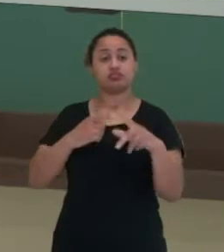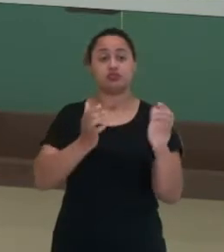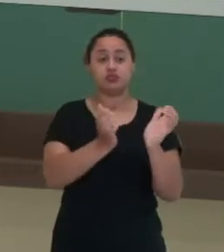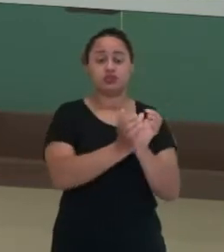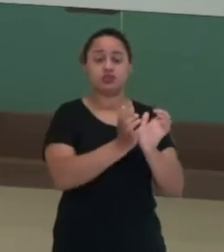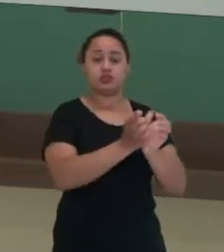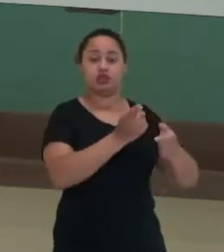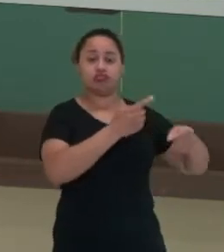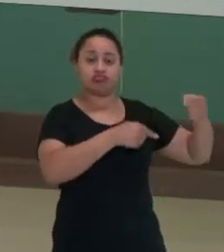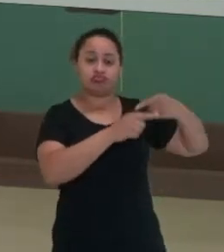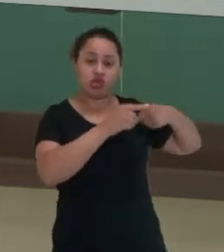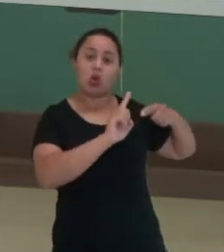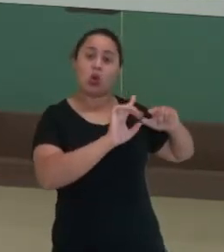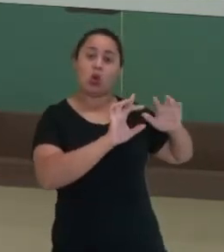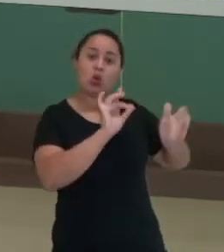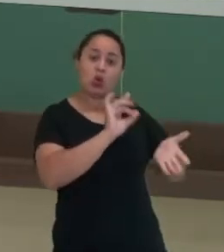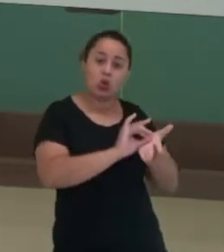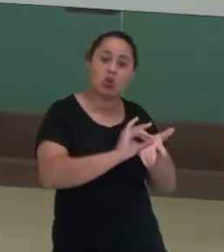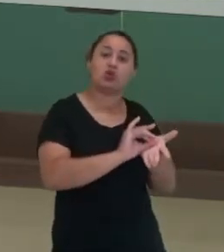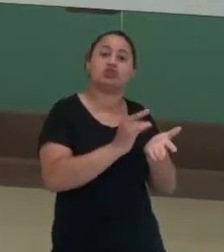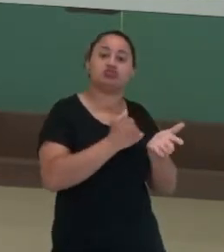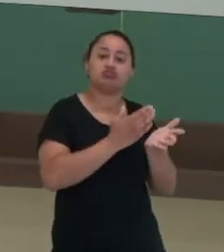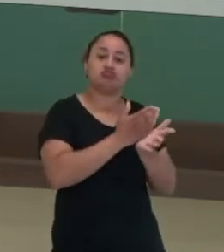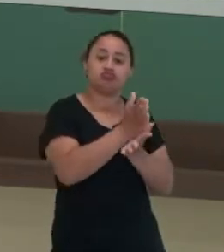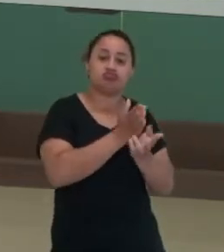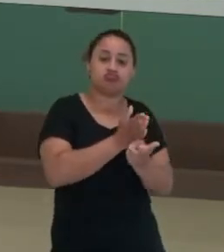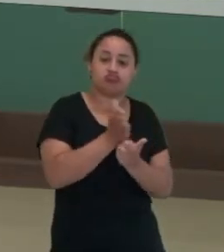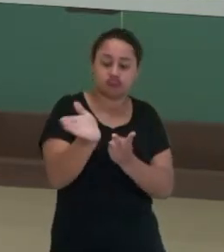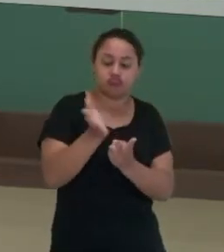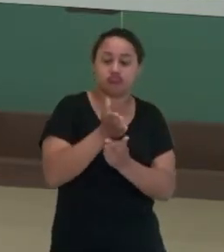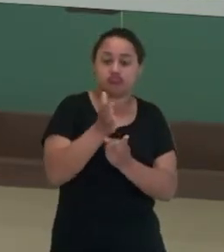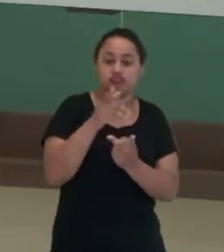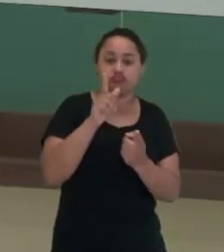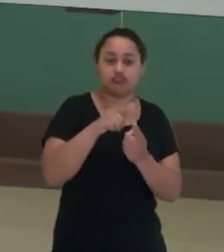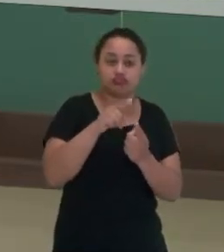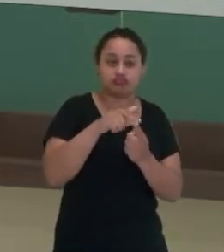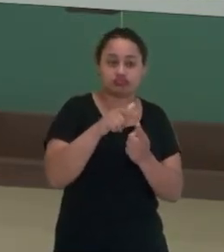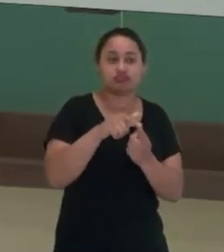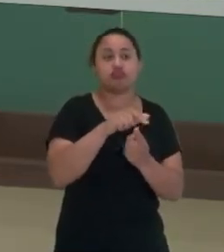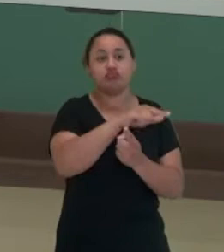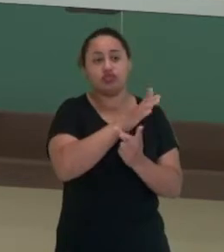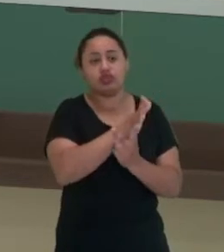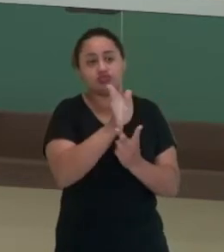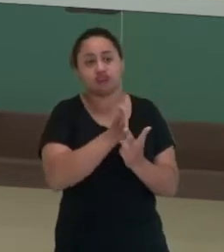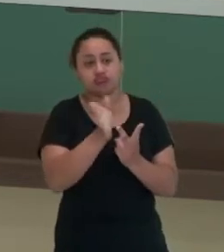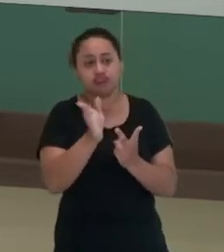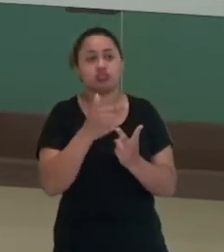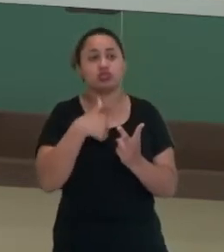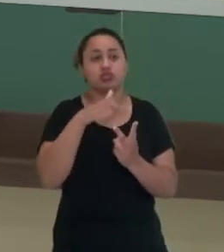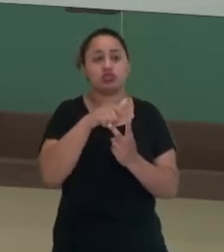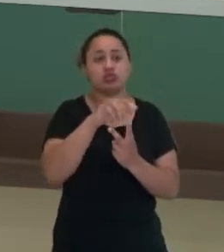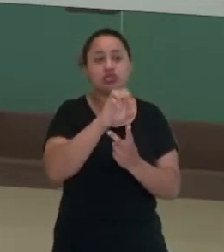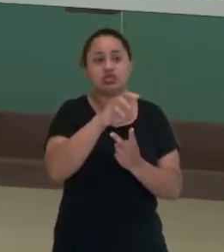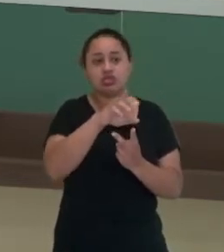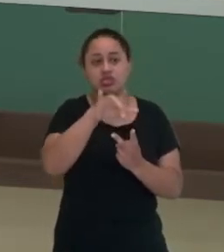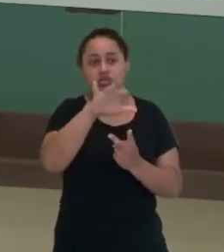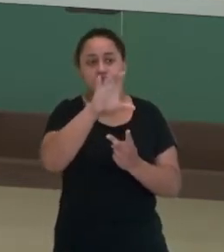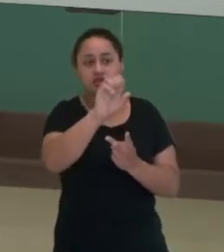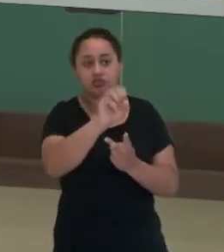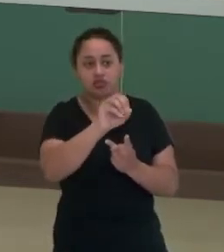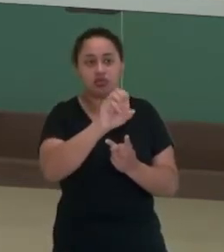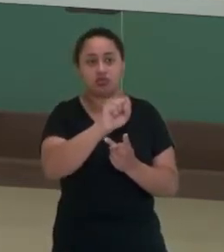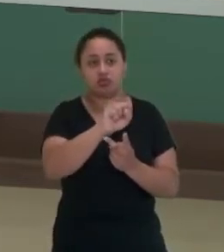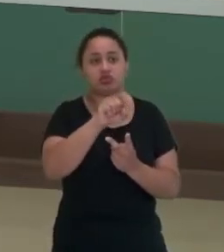ancestral inicial, que deu origem a dois grandes grupos, os prosímios e dos símios. Os símios seriam os